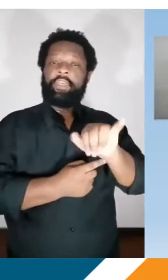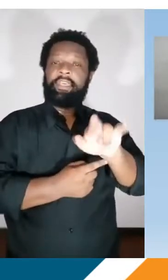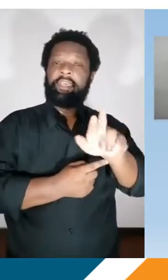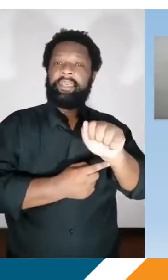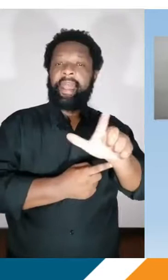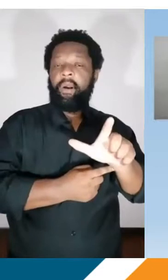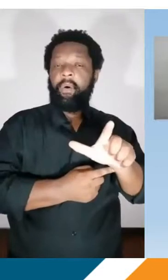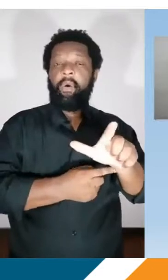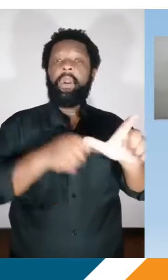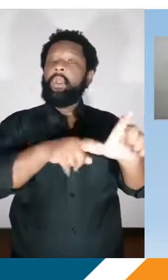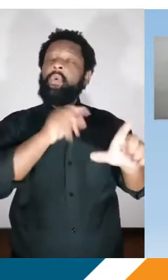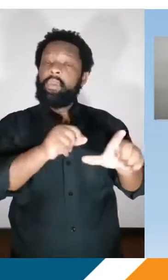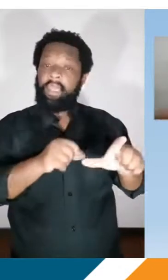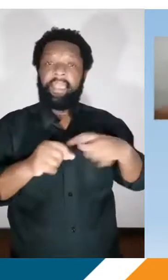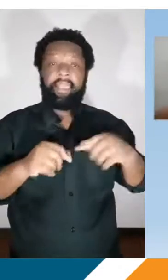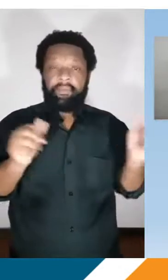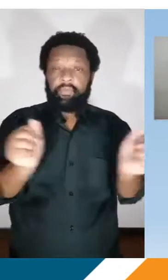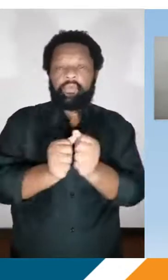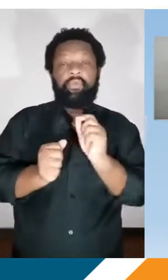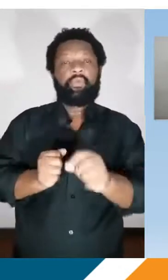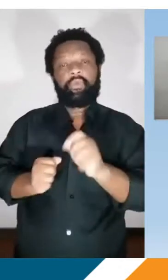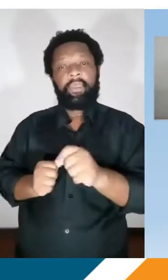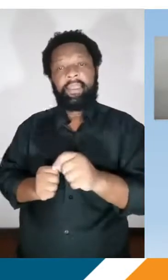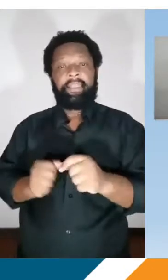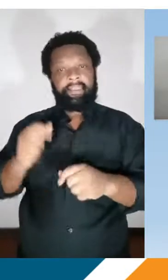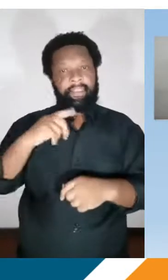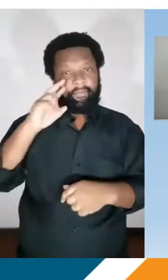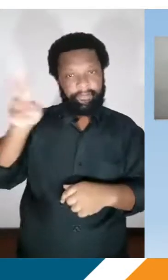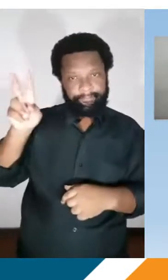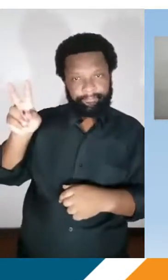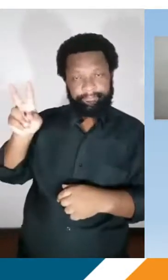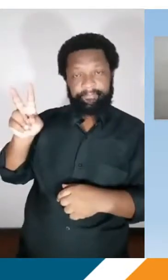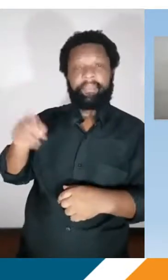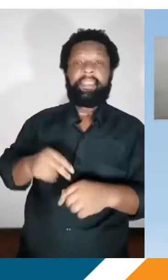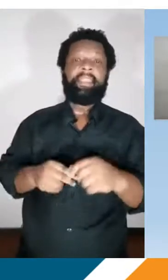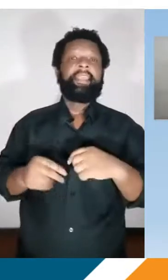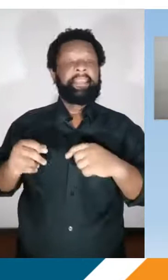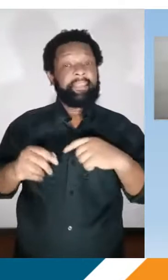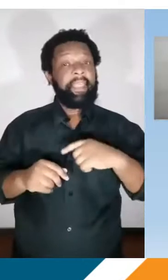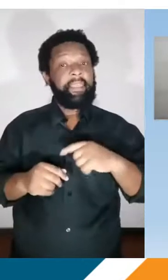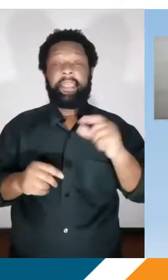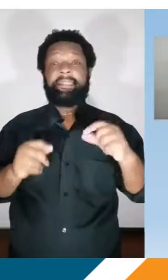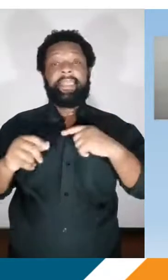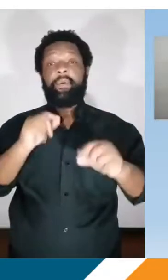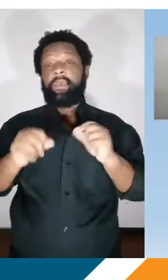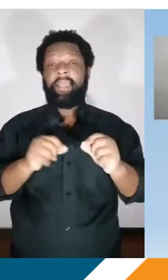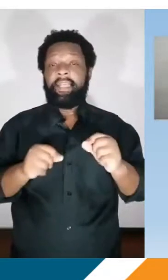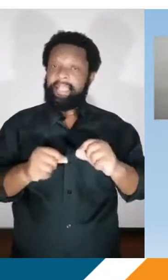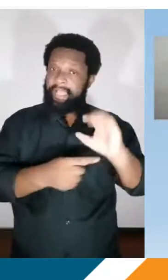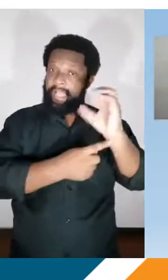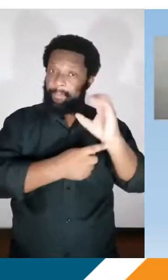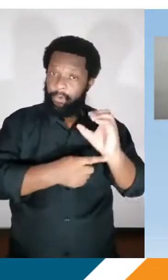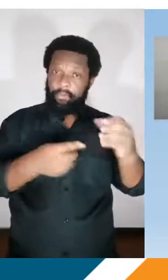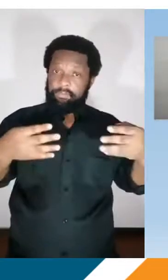carbono quiral, vamos dizer assim, o composto em si vai ser chamado de enantiômero, tá? Então, enantiômero vai ser uma situação onde há